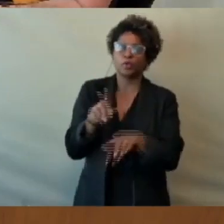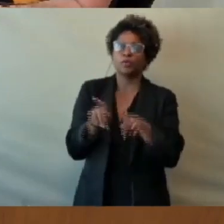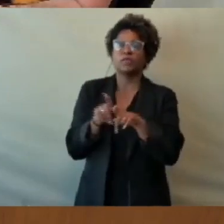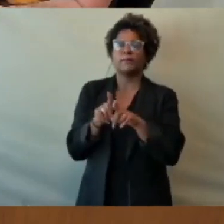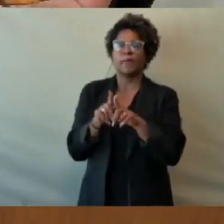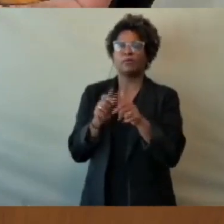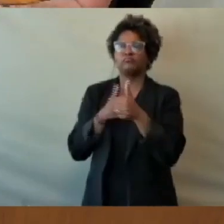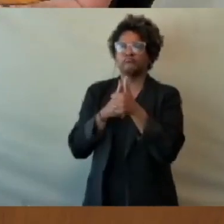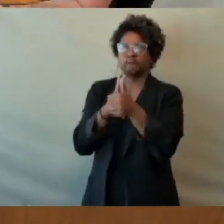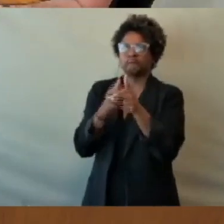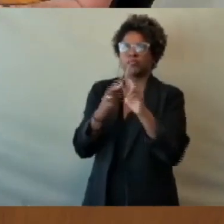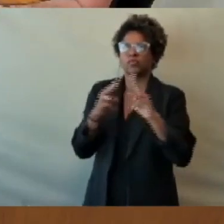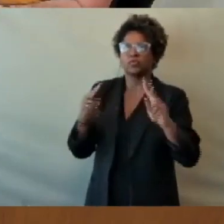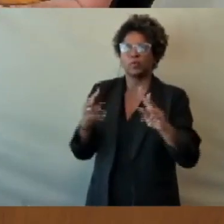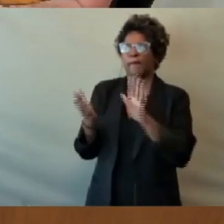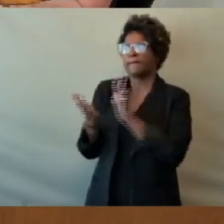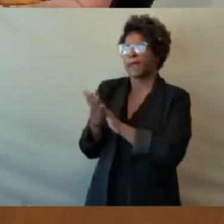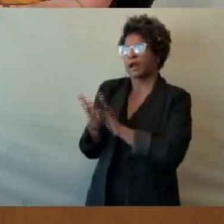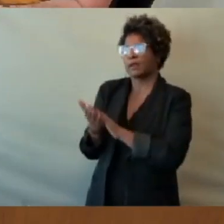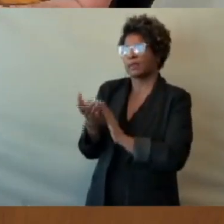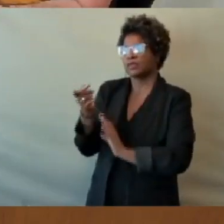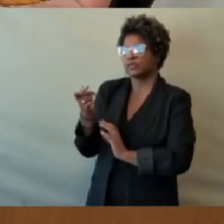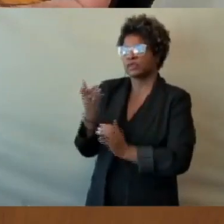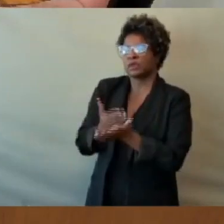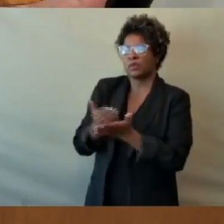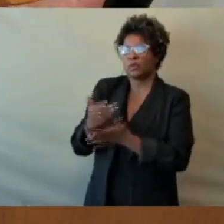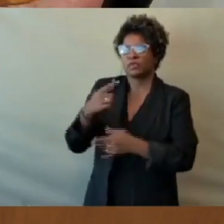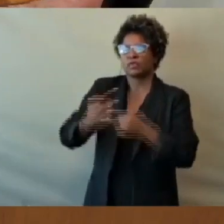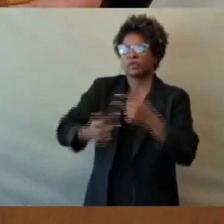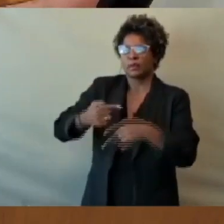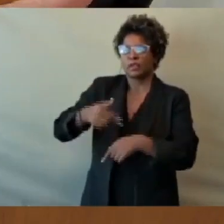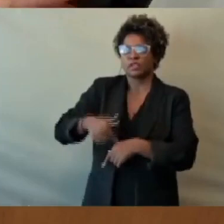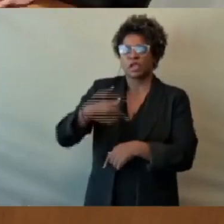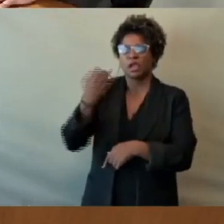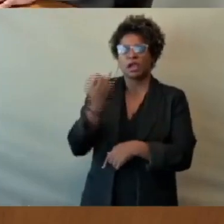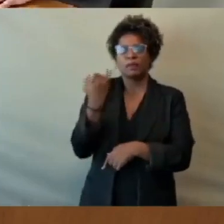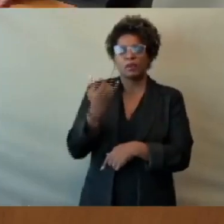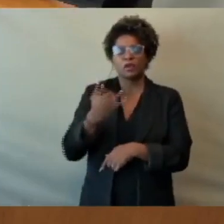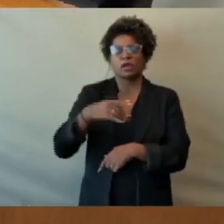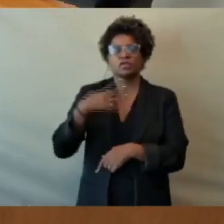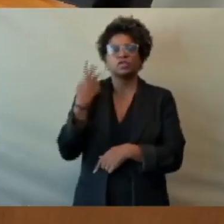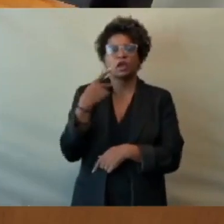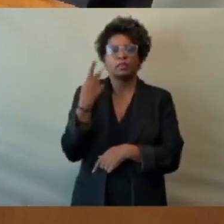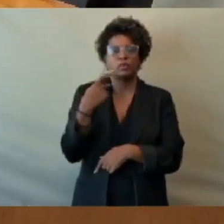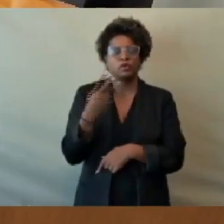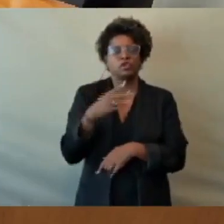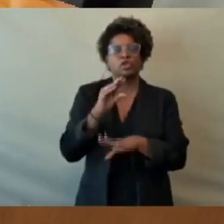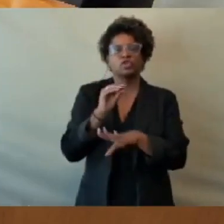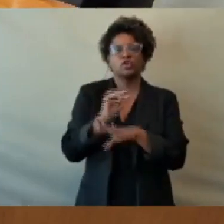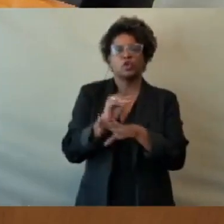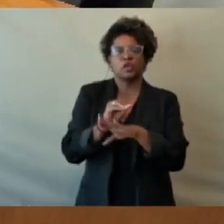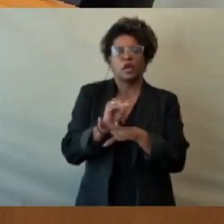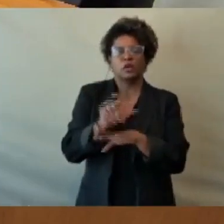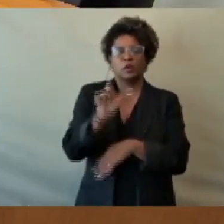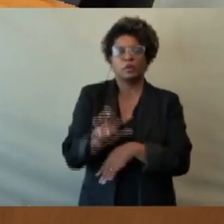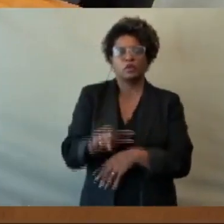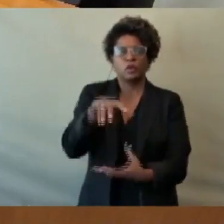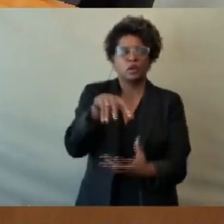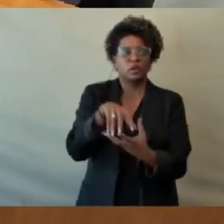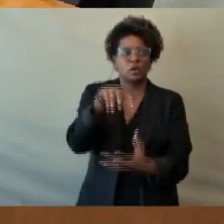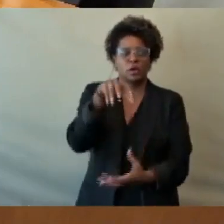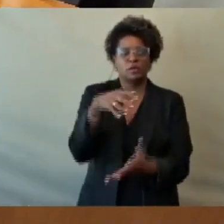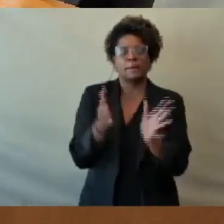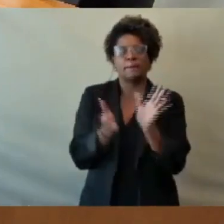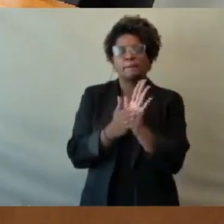tomando de fazer esse debate aqui, que é superimportante, que é a política municipal e o cuidado para os idosos. Parabéns. Obrigado, vereador Bruno Pedralva. Obrigado, vereador